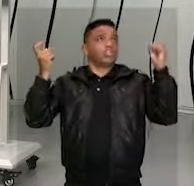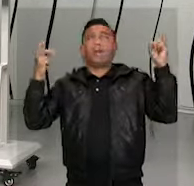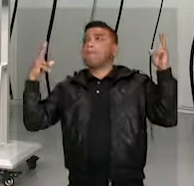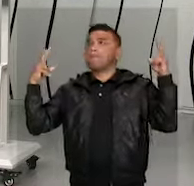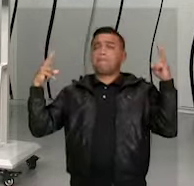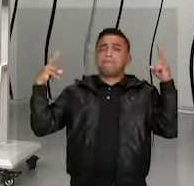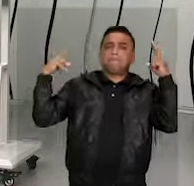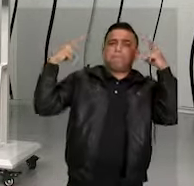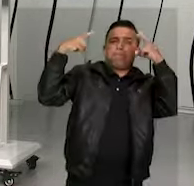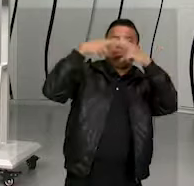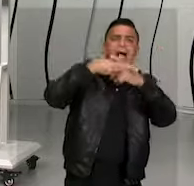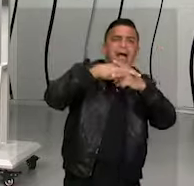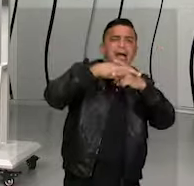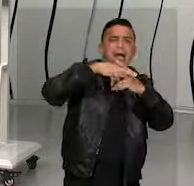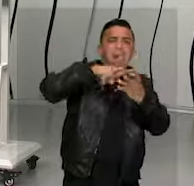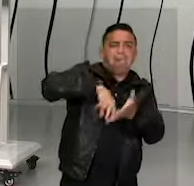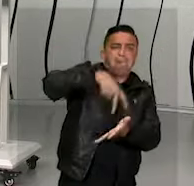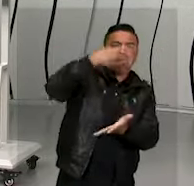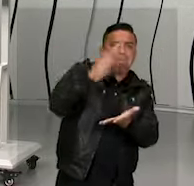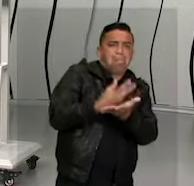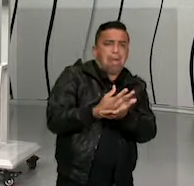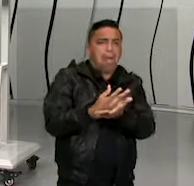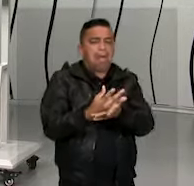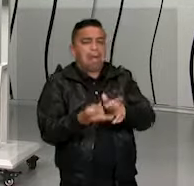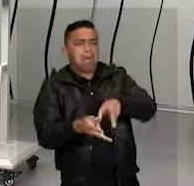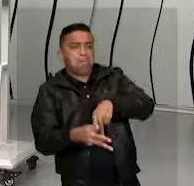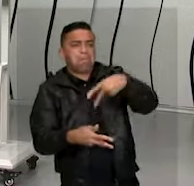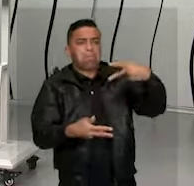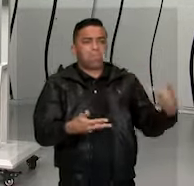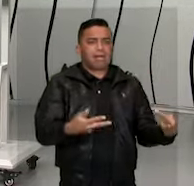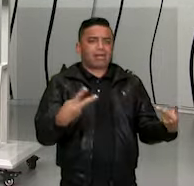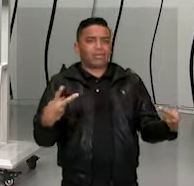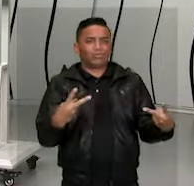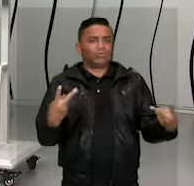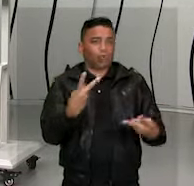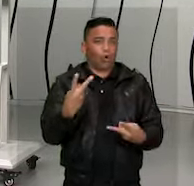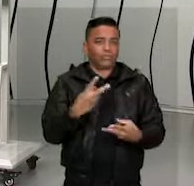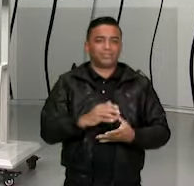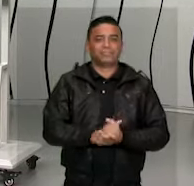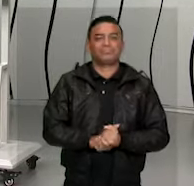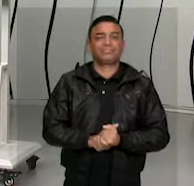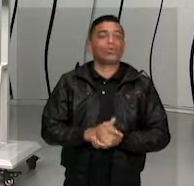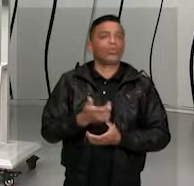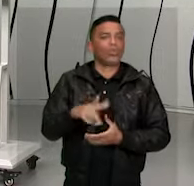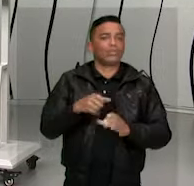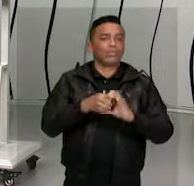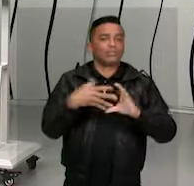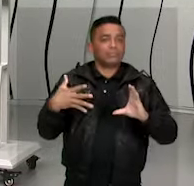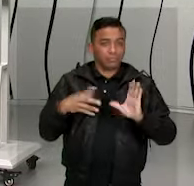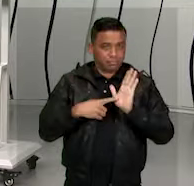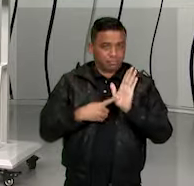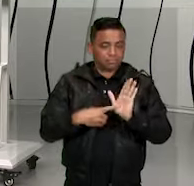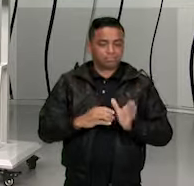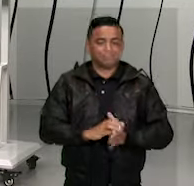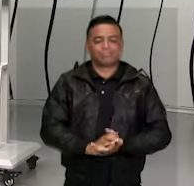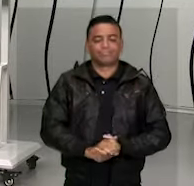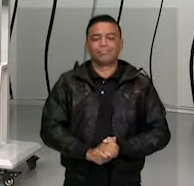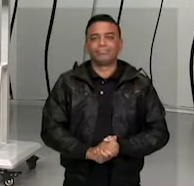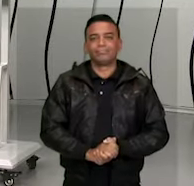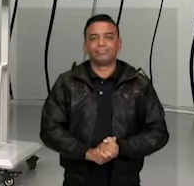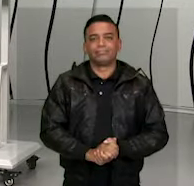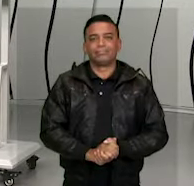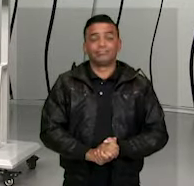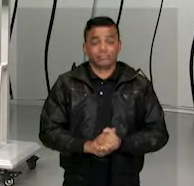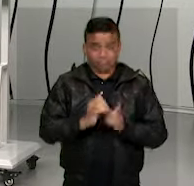do outro, certo? Bom, vamos ver qual outro recurso que eu vou mostrar para vocês. Essa